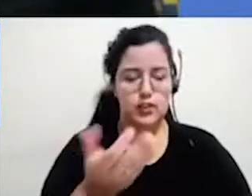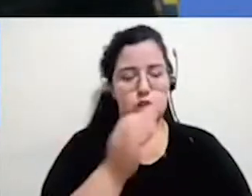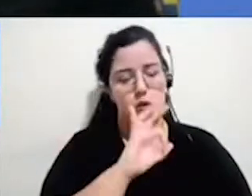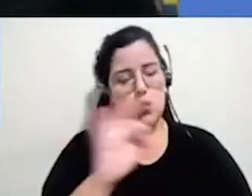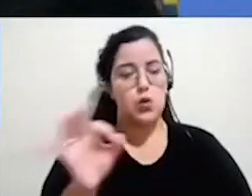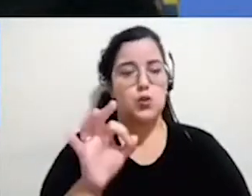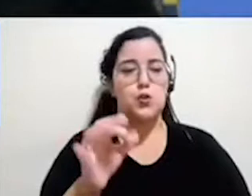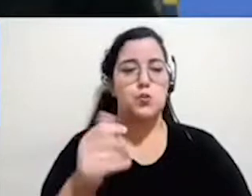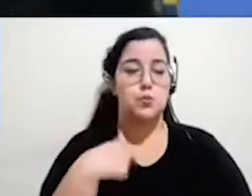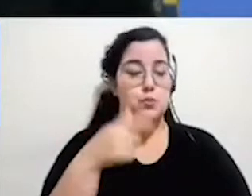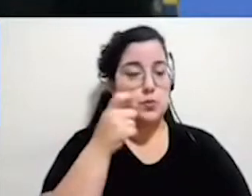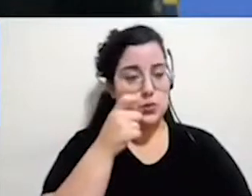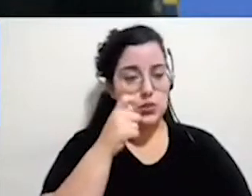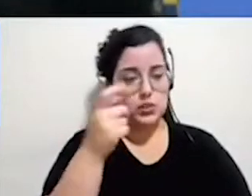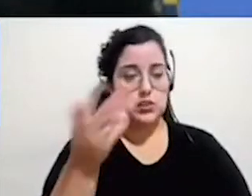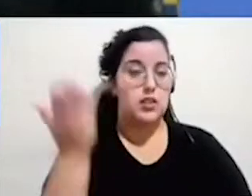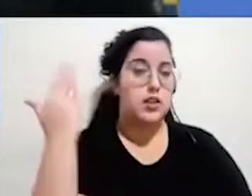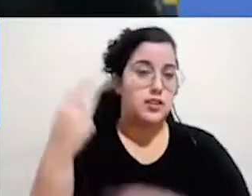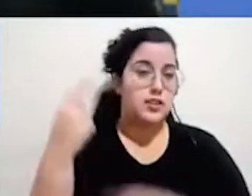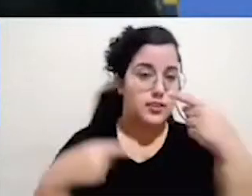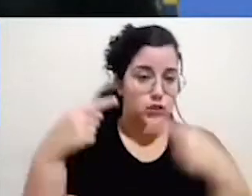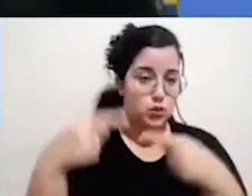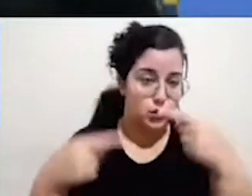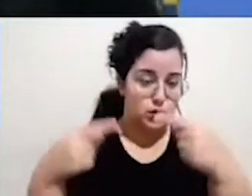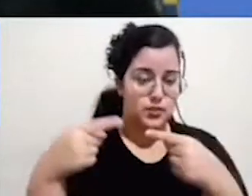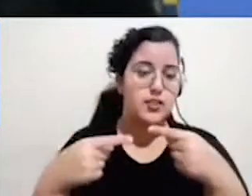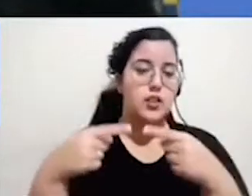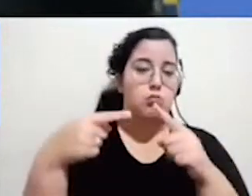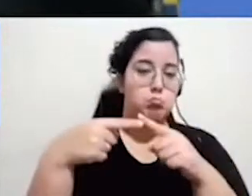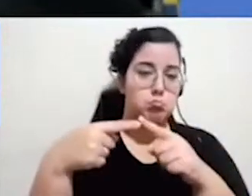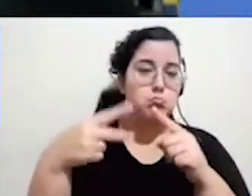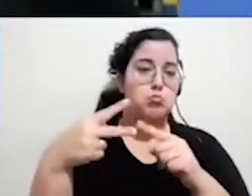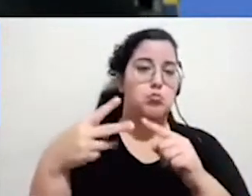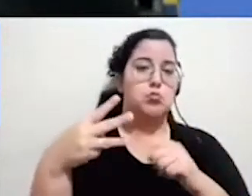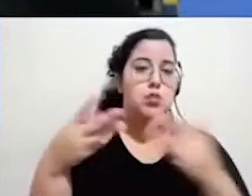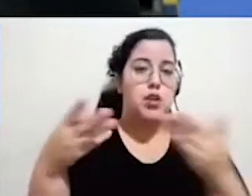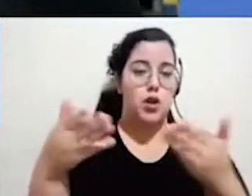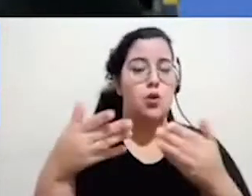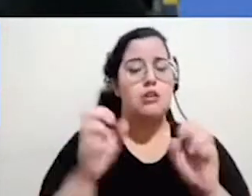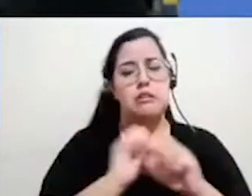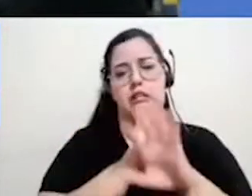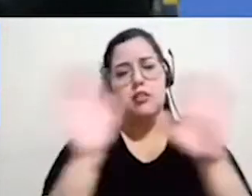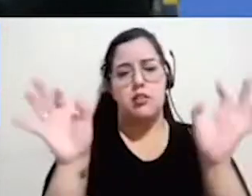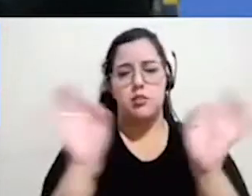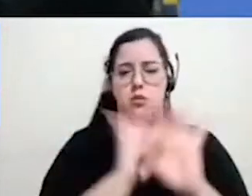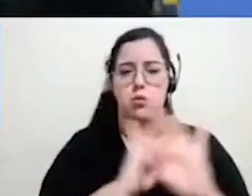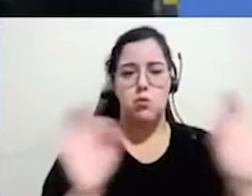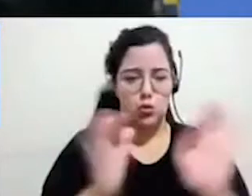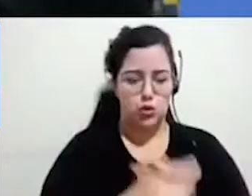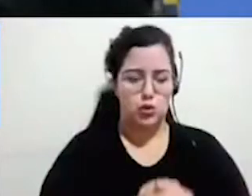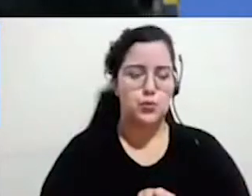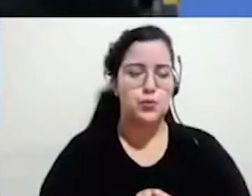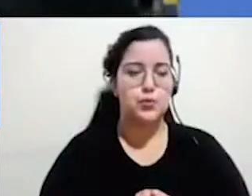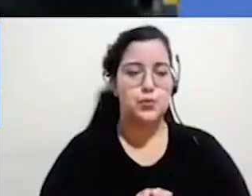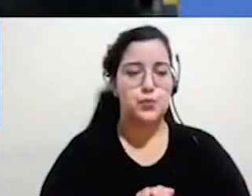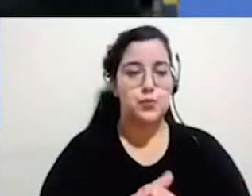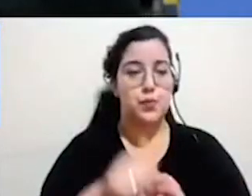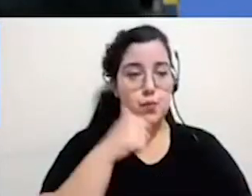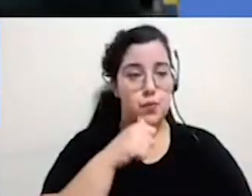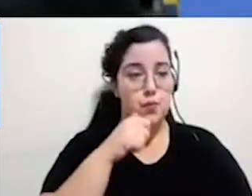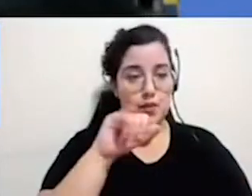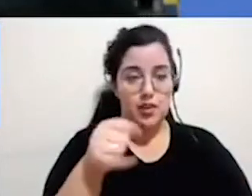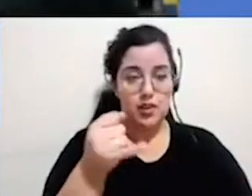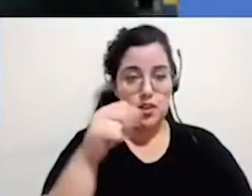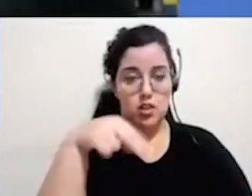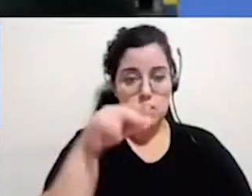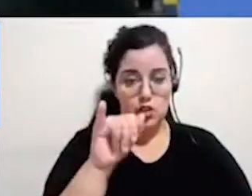acompanhando o debate anterior e está muito claro, né, de que ainda a Jenny da IBM estava falando que